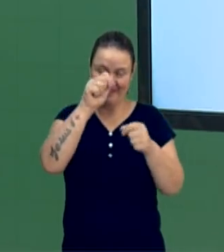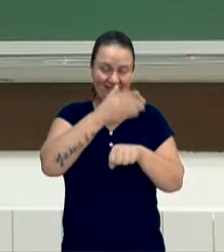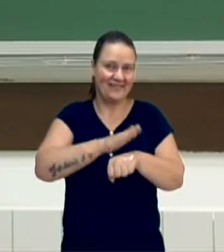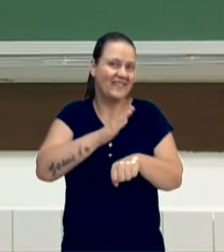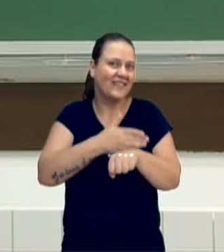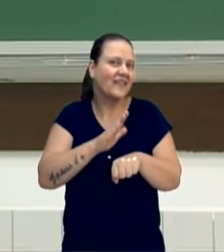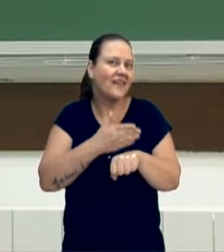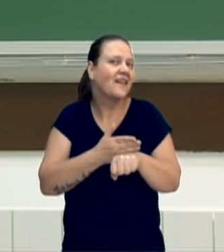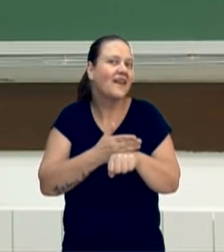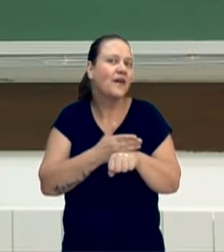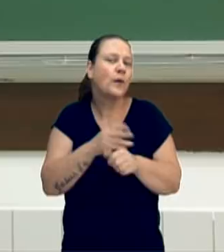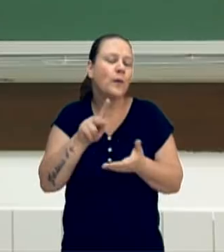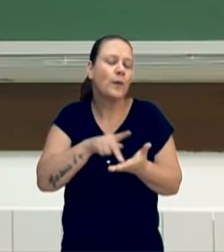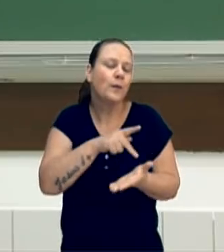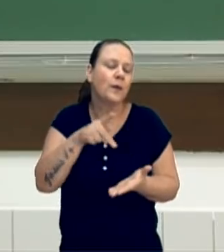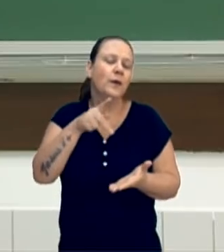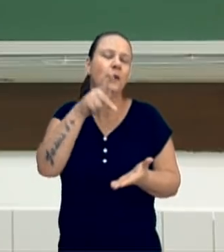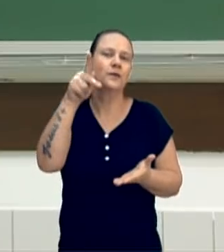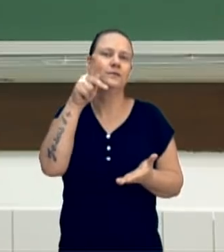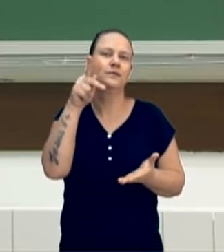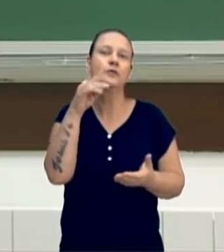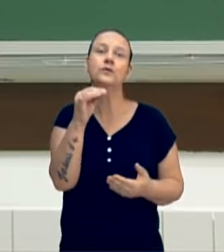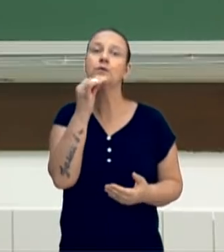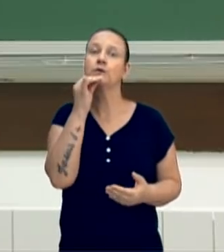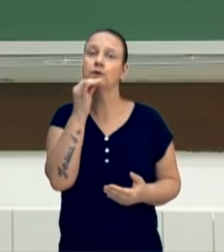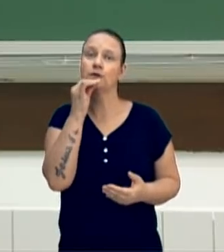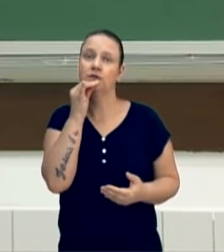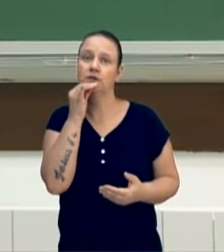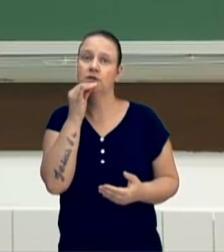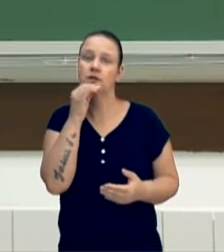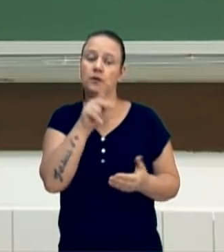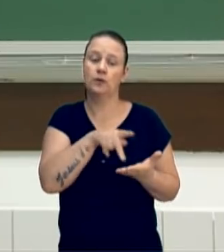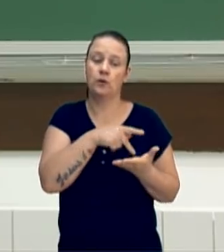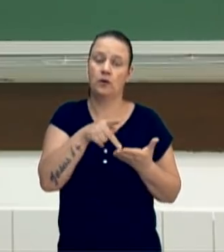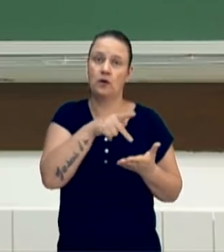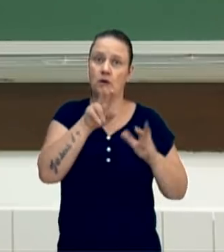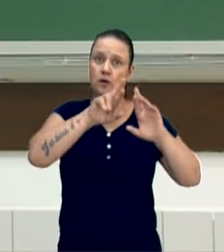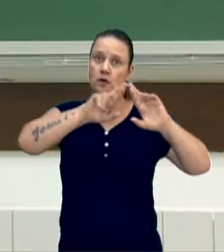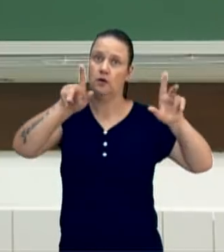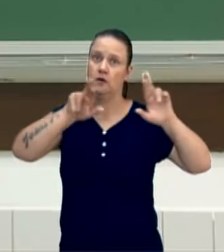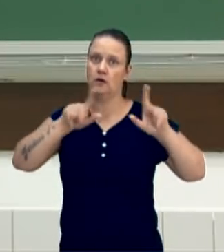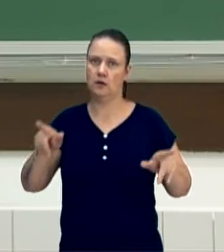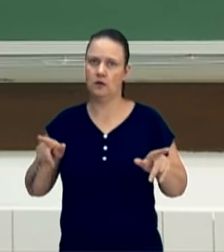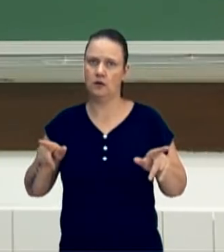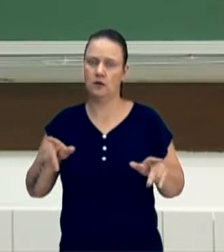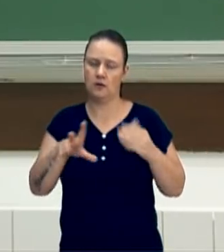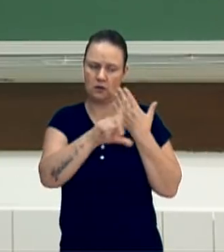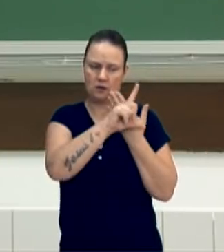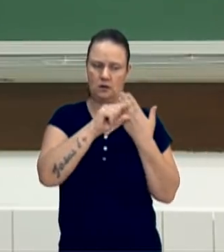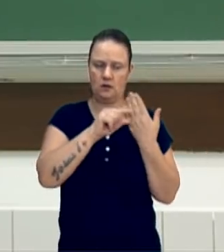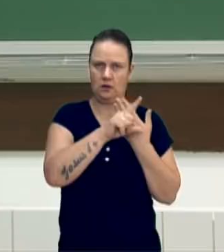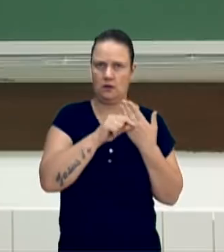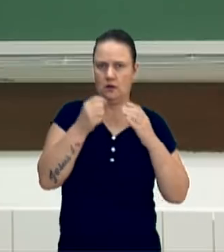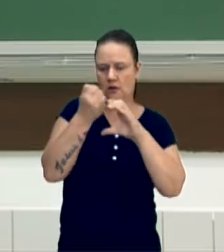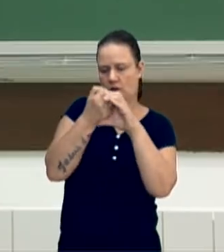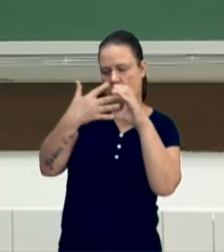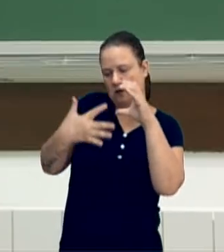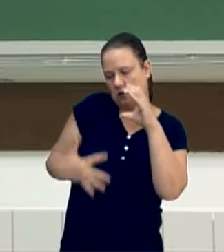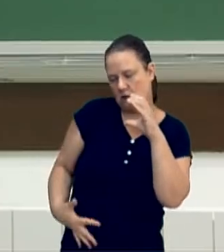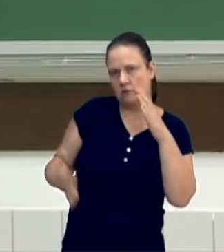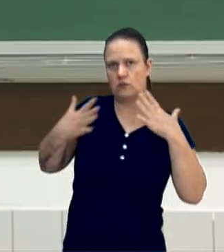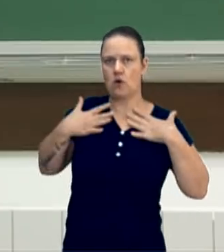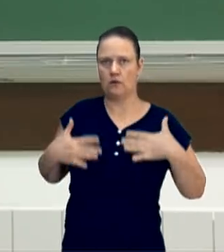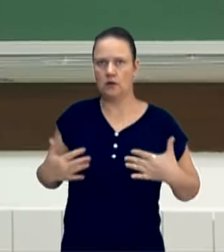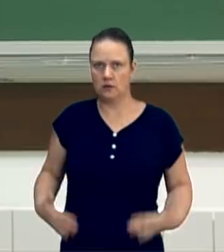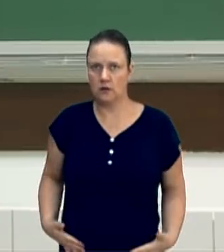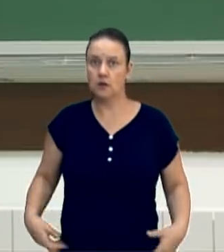usando então, o modelo do poema Diversidade, em que a autora fala das características físicas